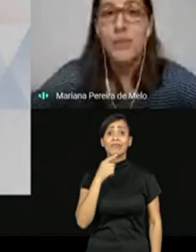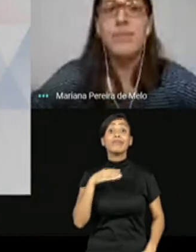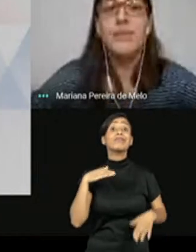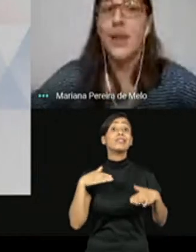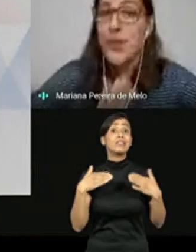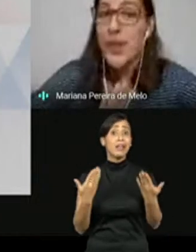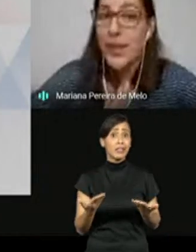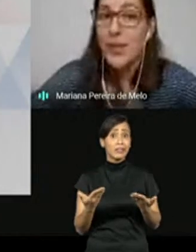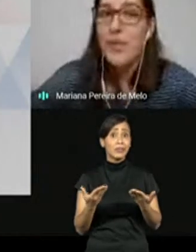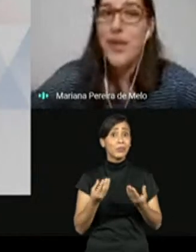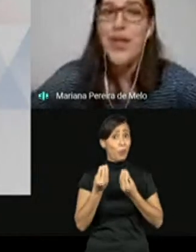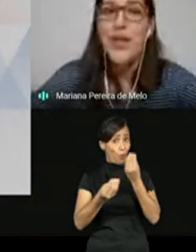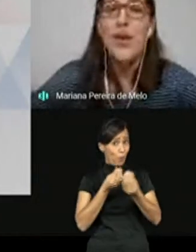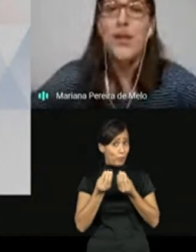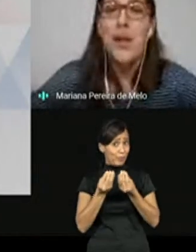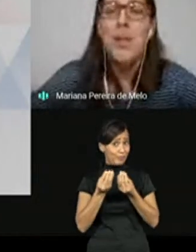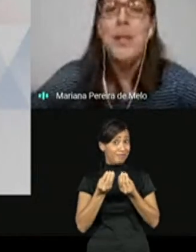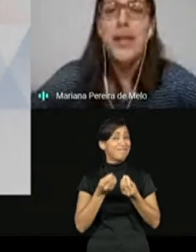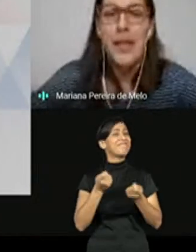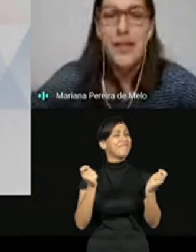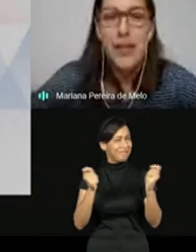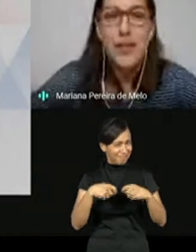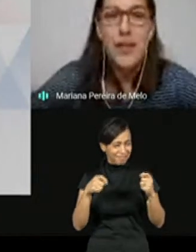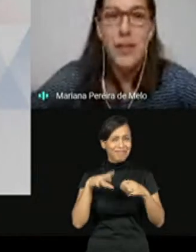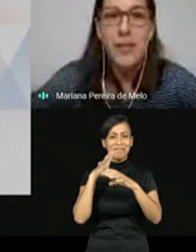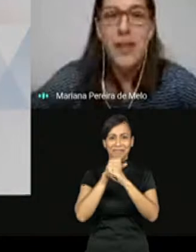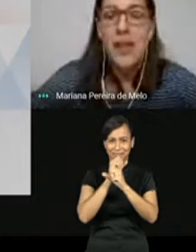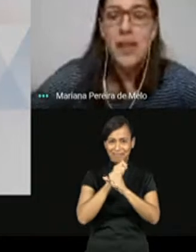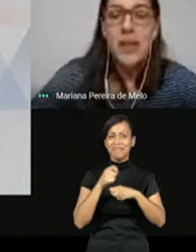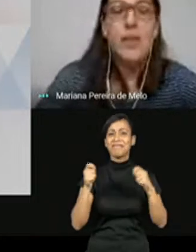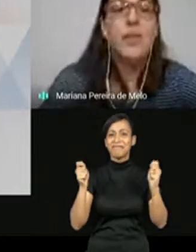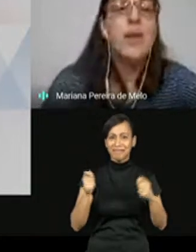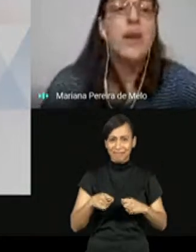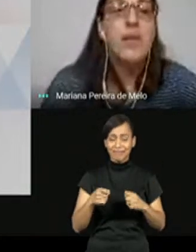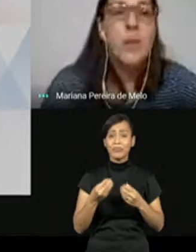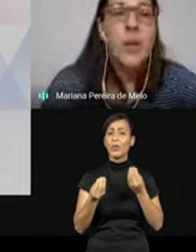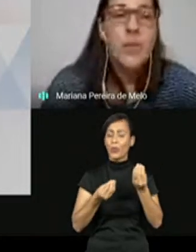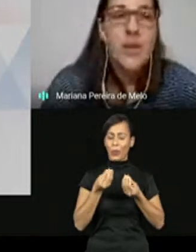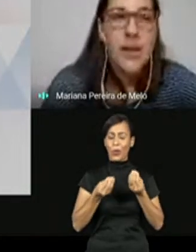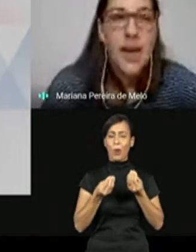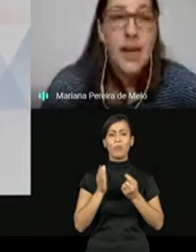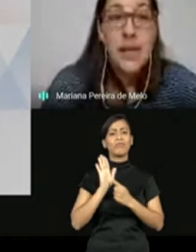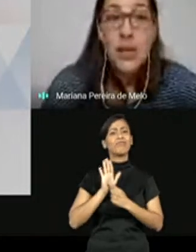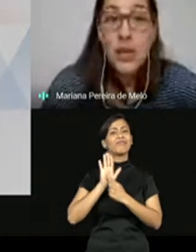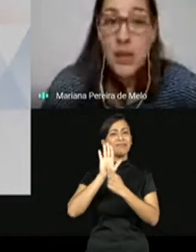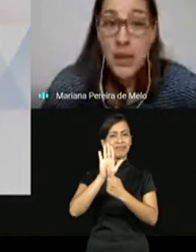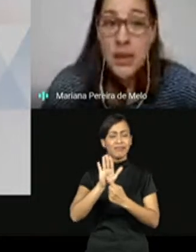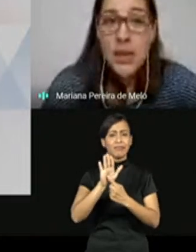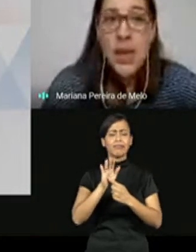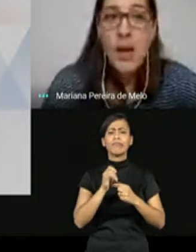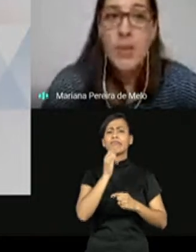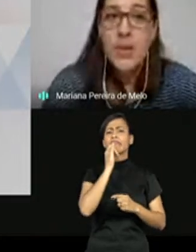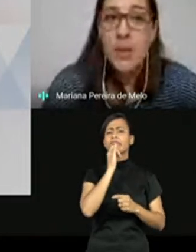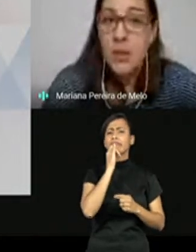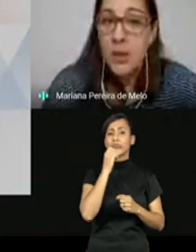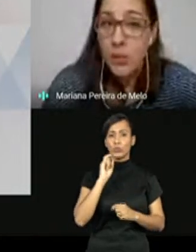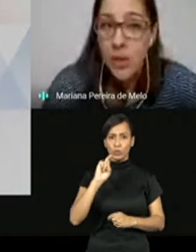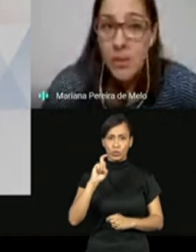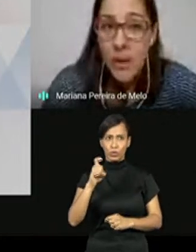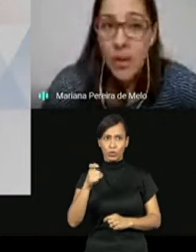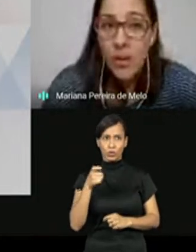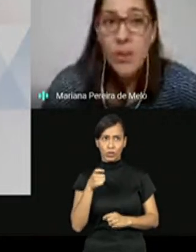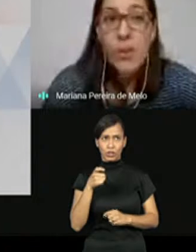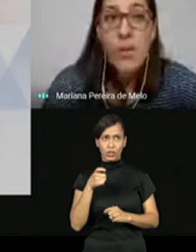Bom, tem um jeito para a gente calcular a probabilidade da normal. Então, vamos considerar que x é uma